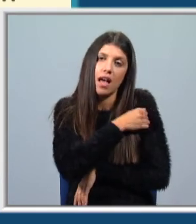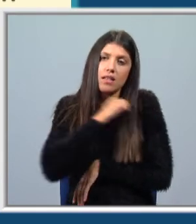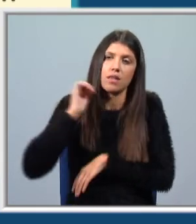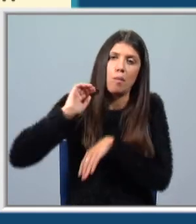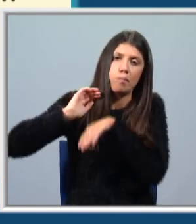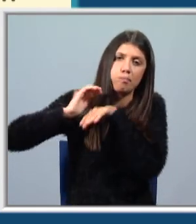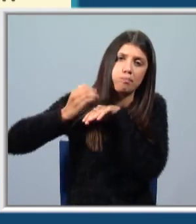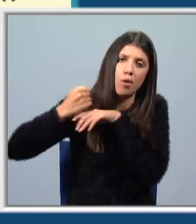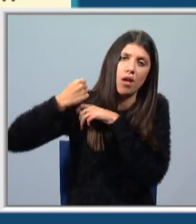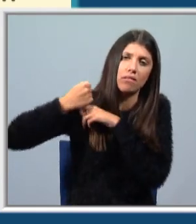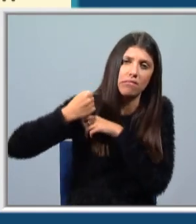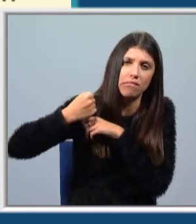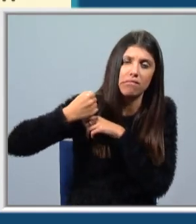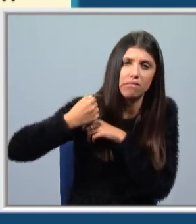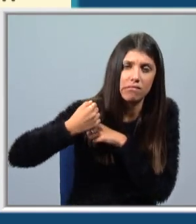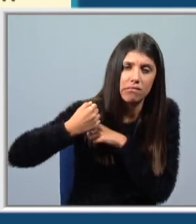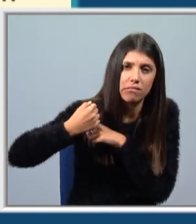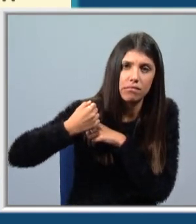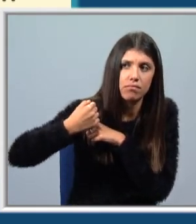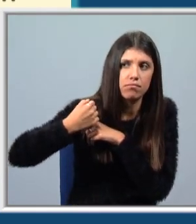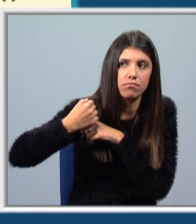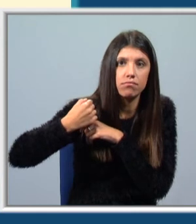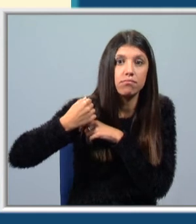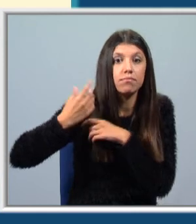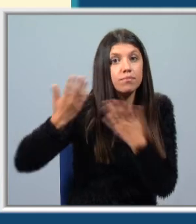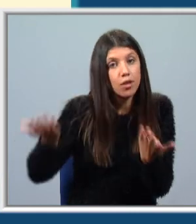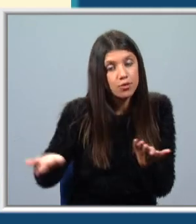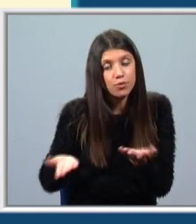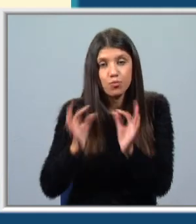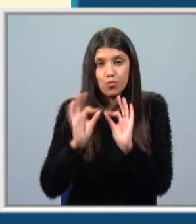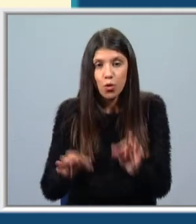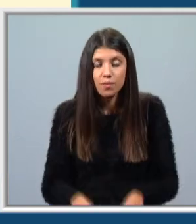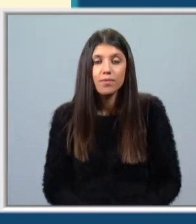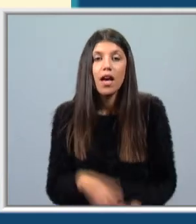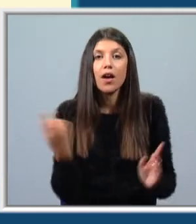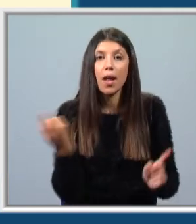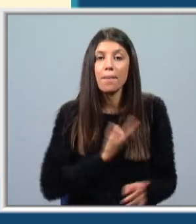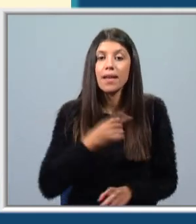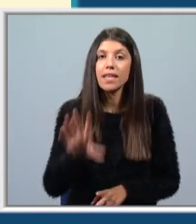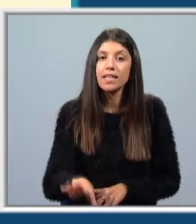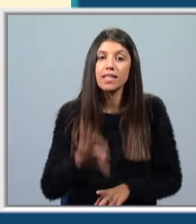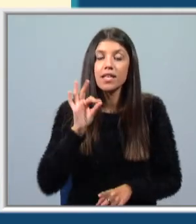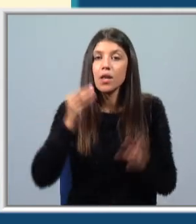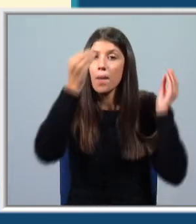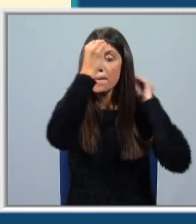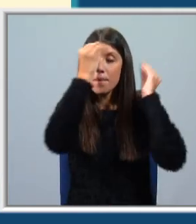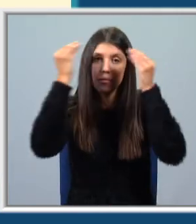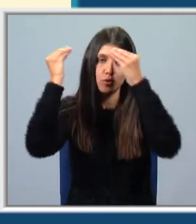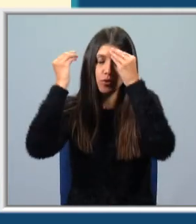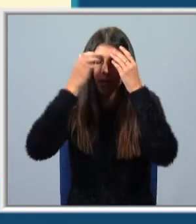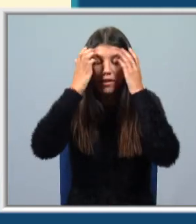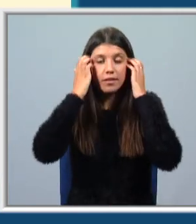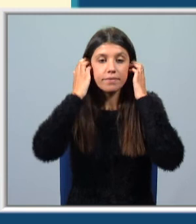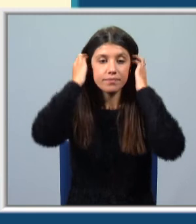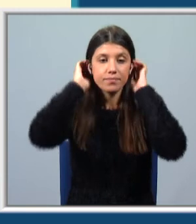bem? Ora, já temos como começa. Agora vamos ter que selecionar uma personagem. E que